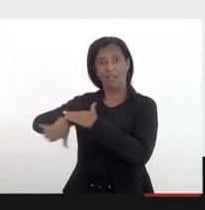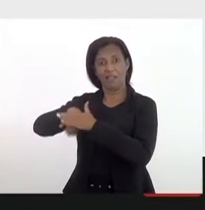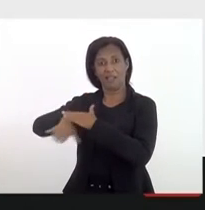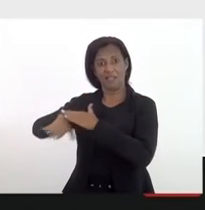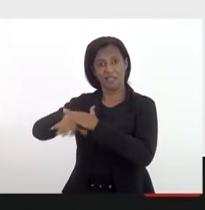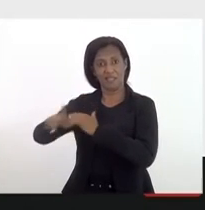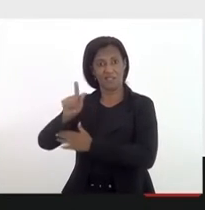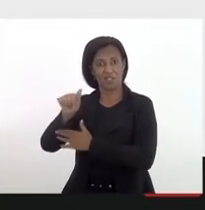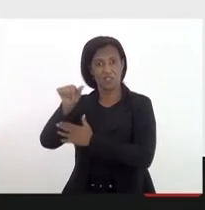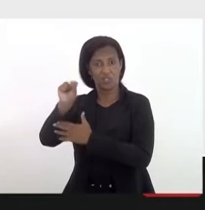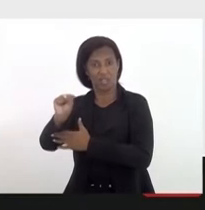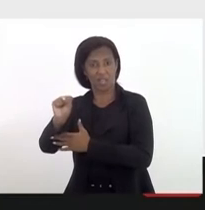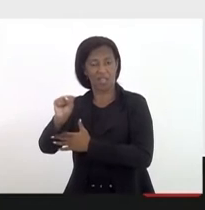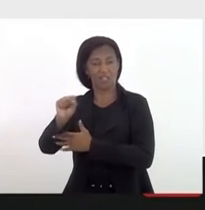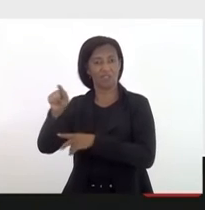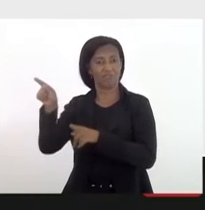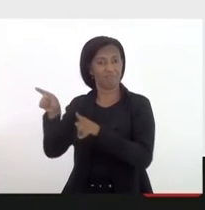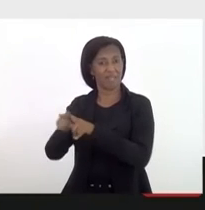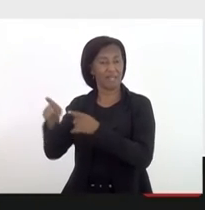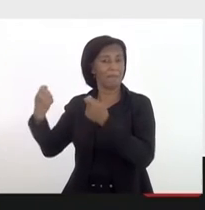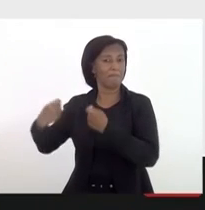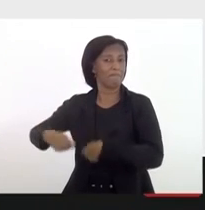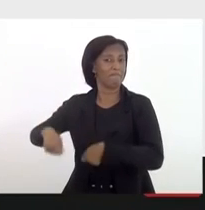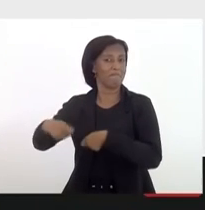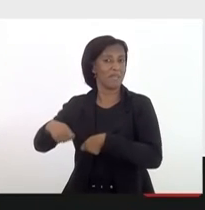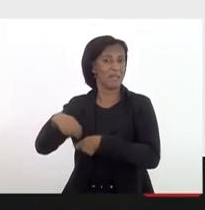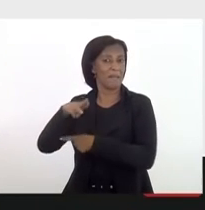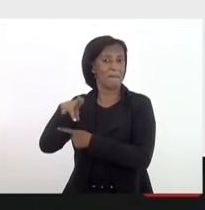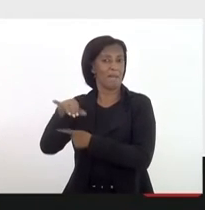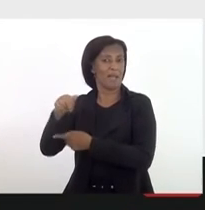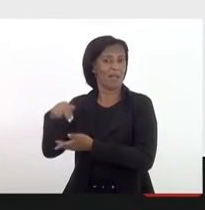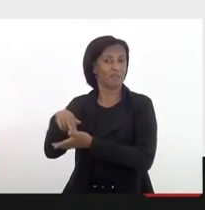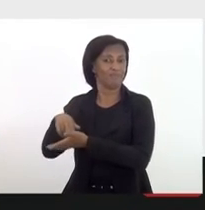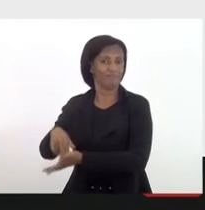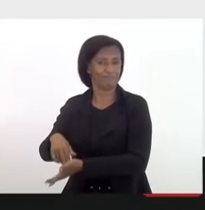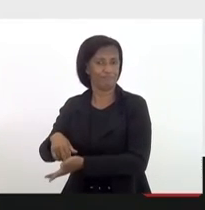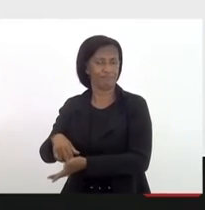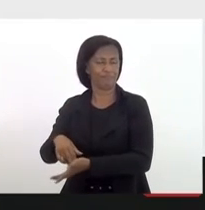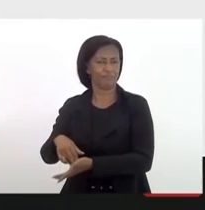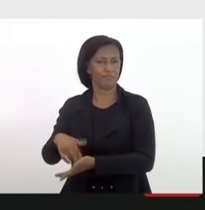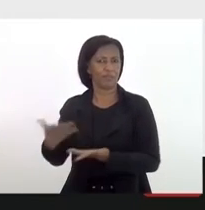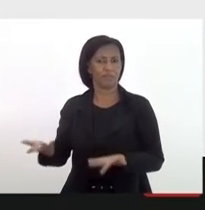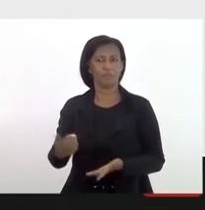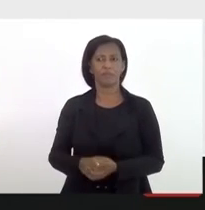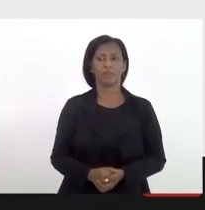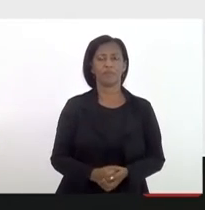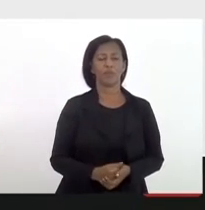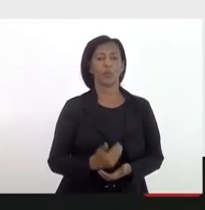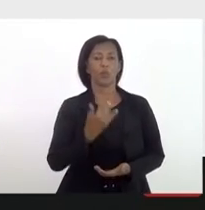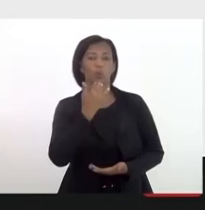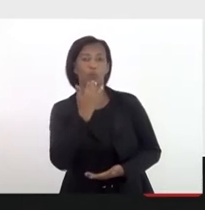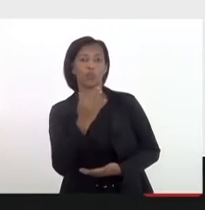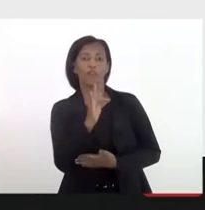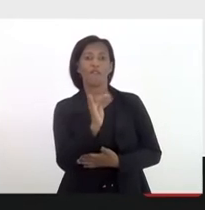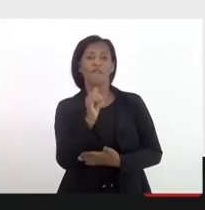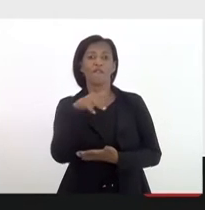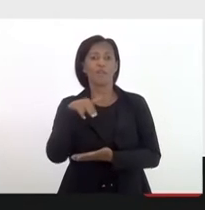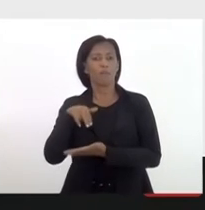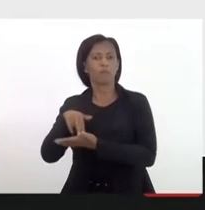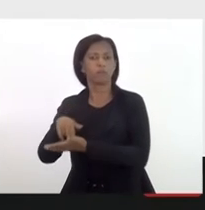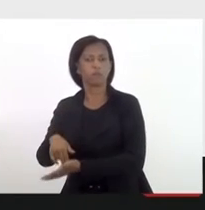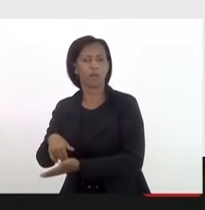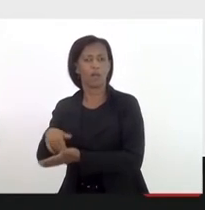são de gás associado e, portanto, elas precisam de mercado firme. Qual é a demanda firme? A demanda firme é a